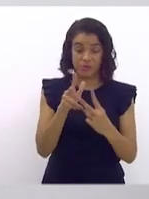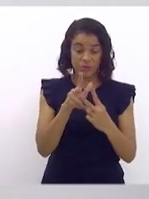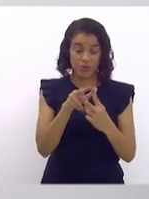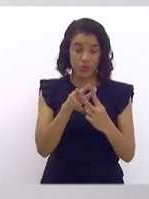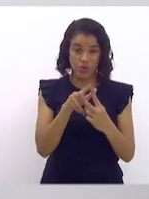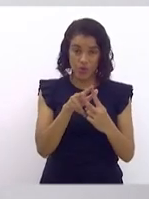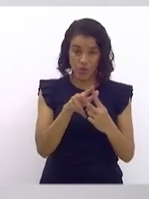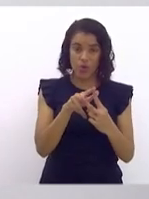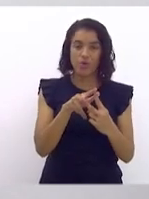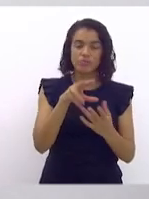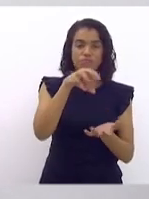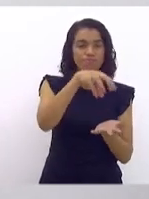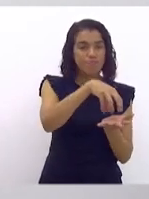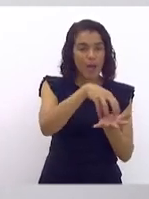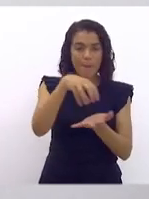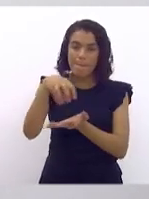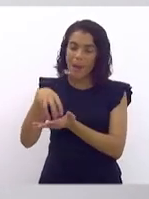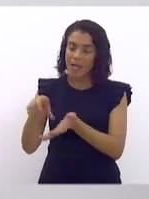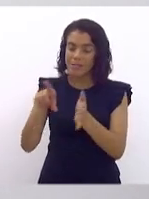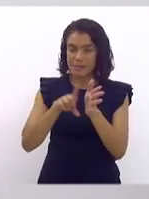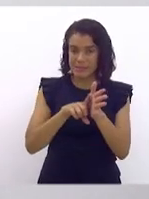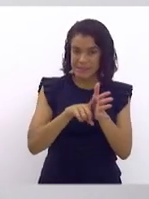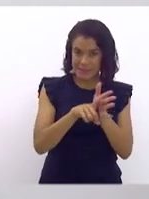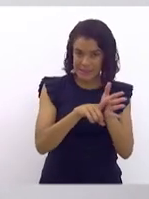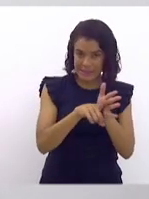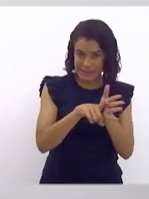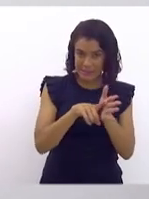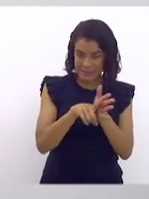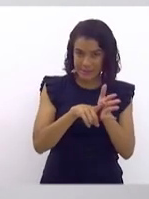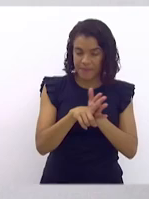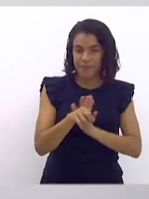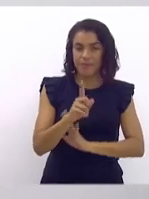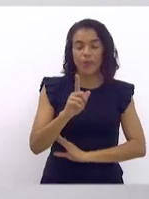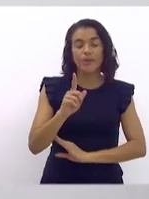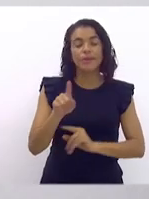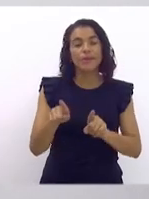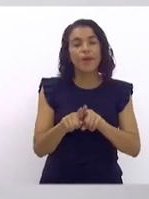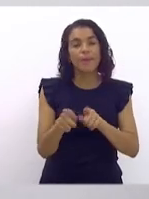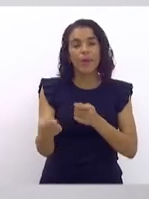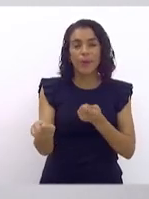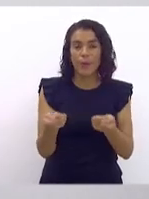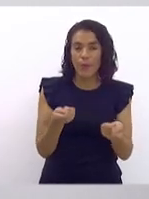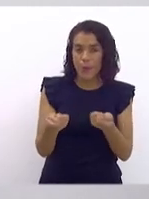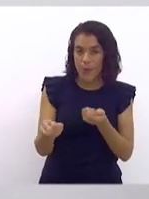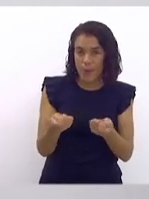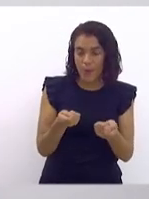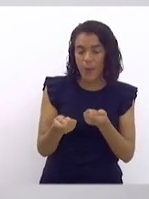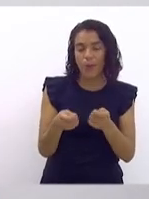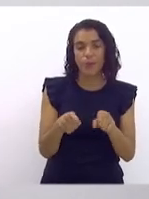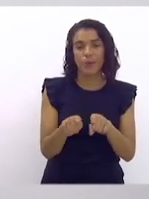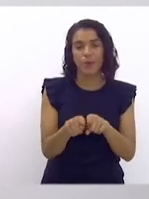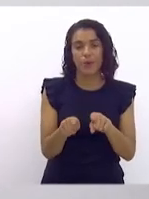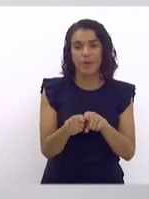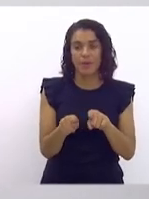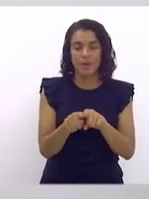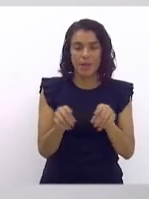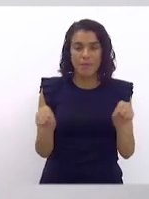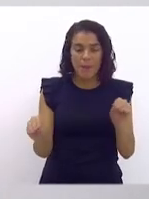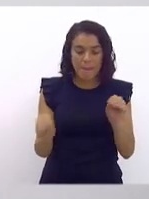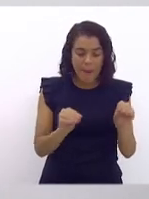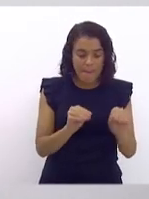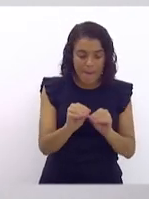né? Se tanto o controle e a manipulação dessas